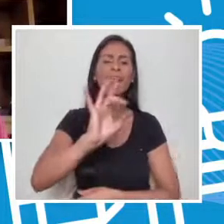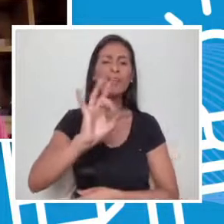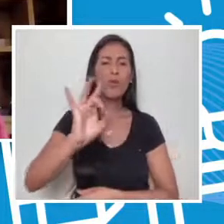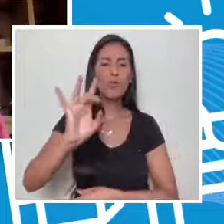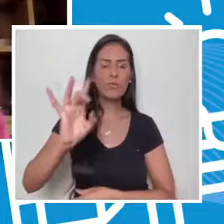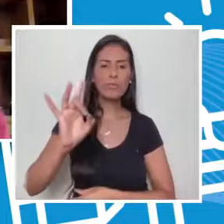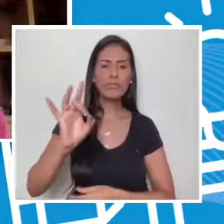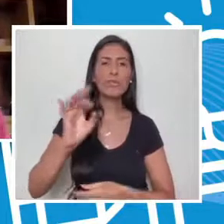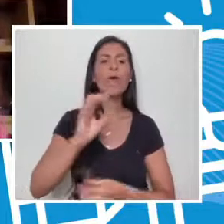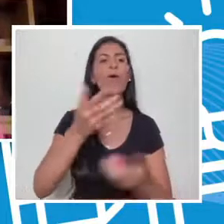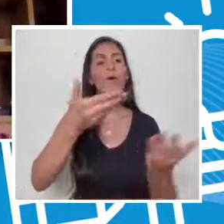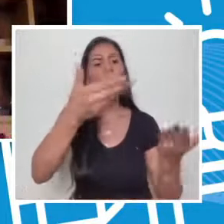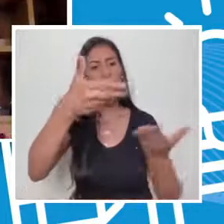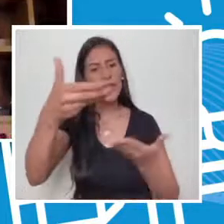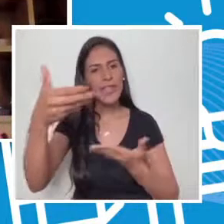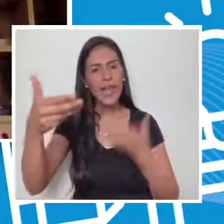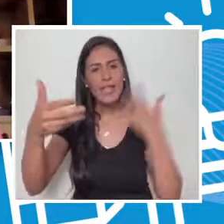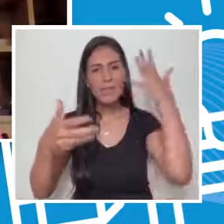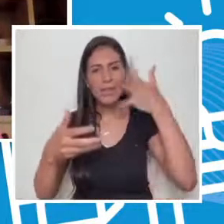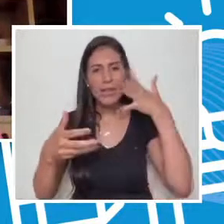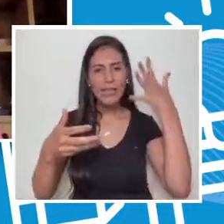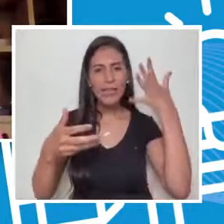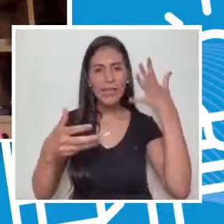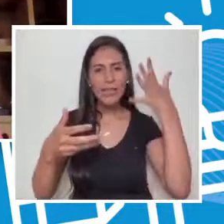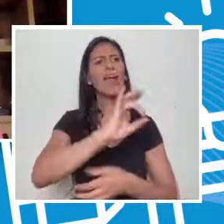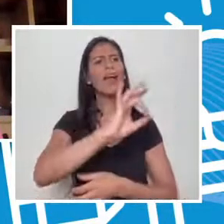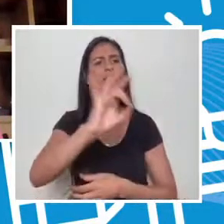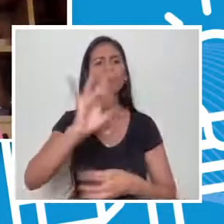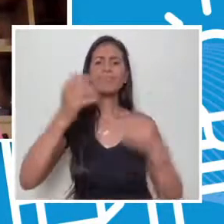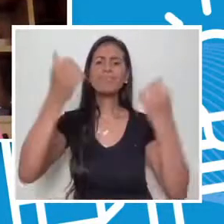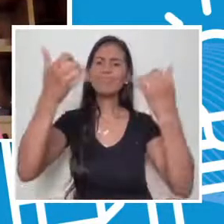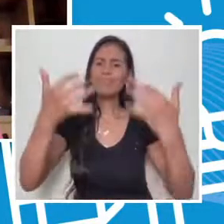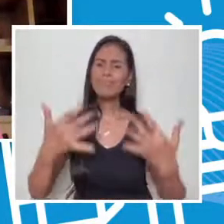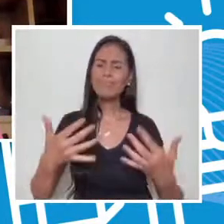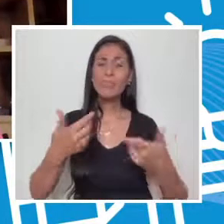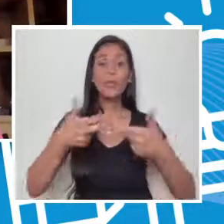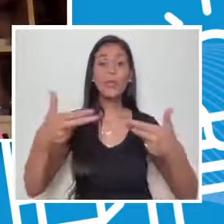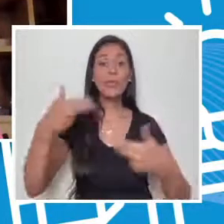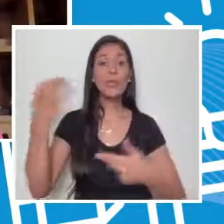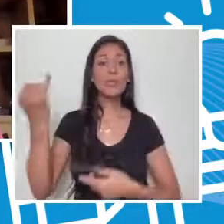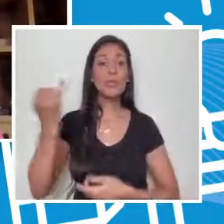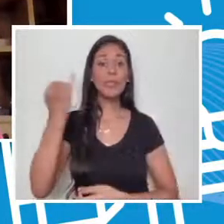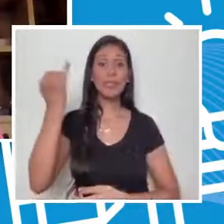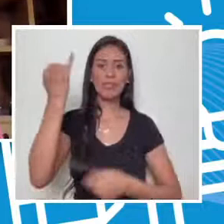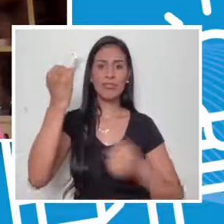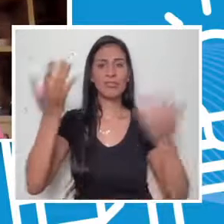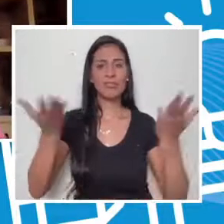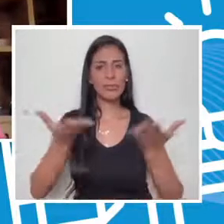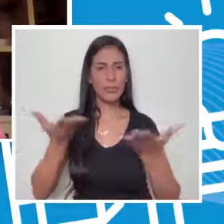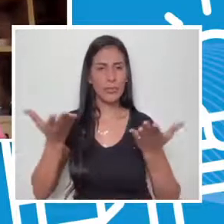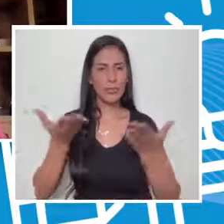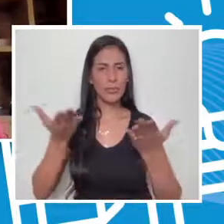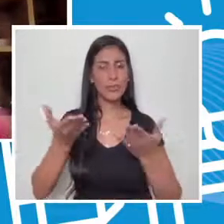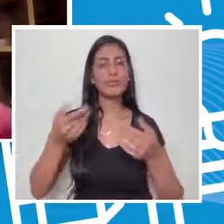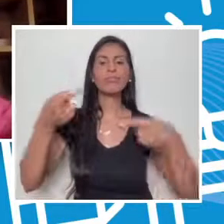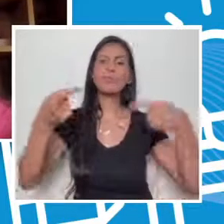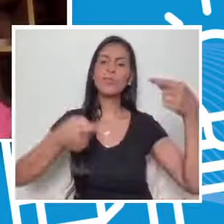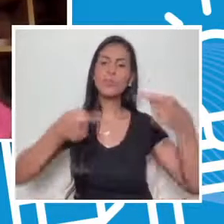de coisas muito, muito relevantes hoje, certo, para essa discussão